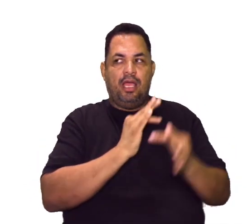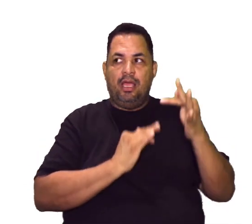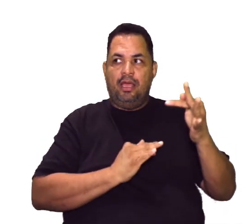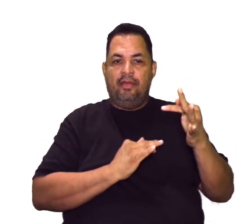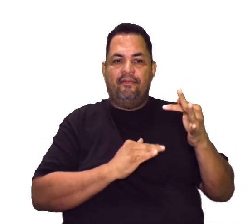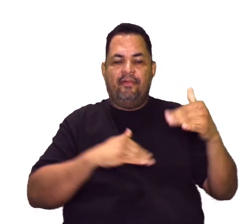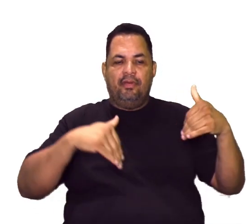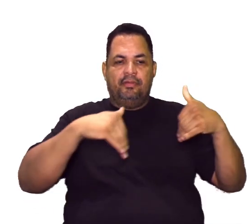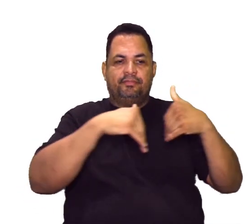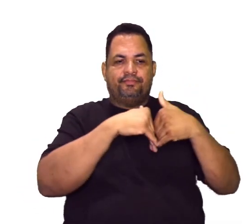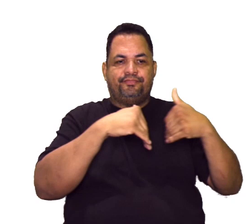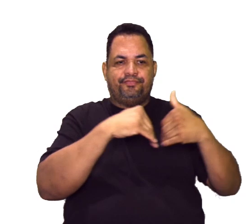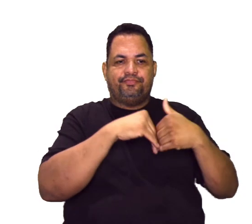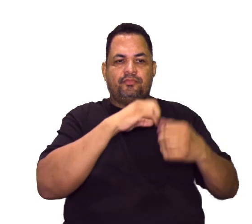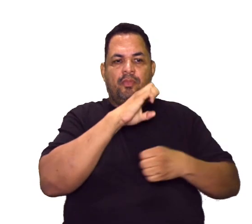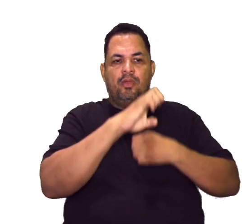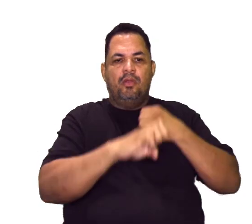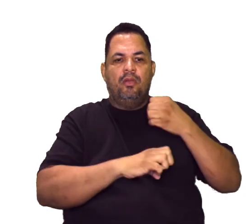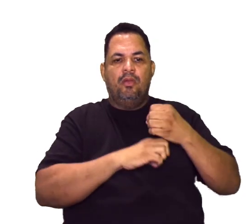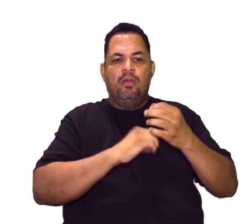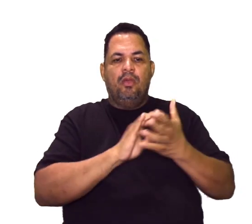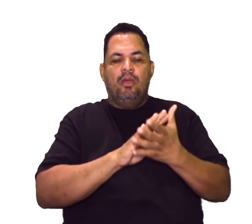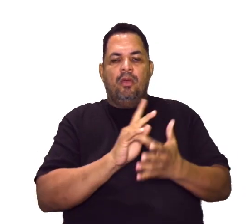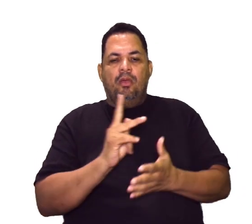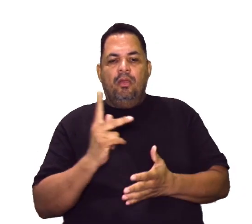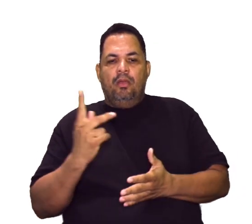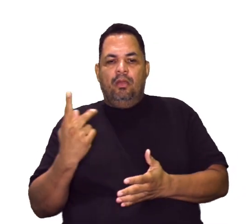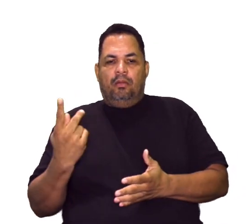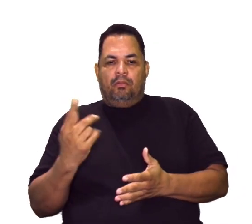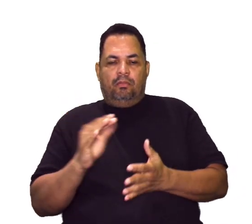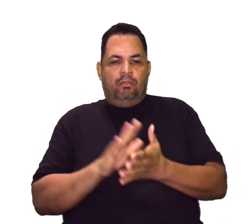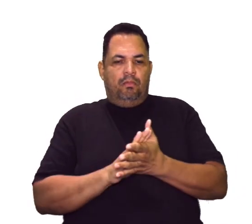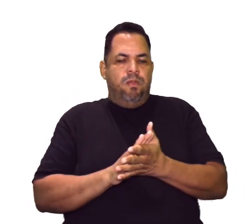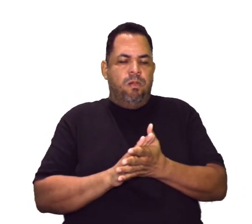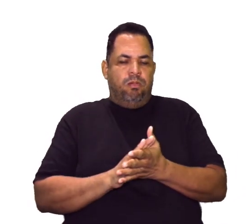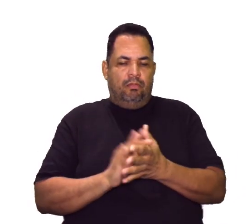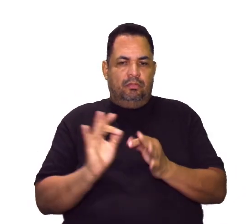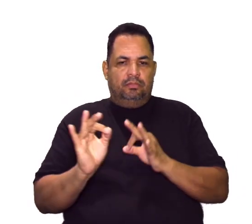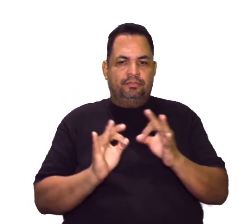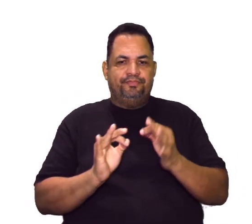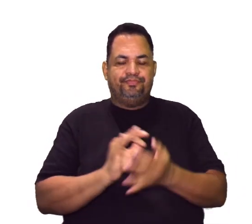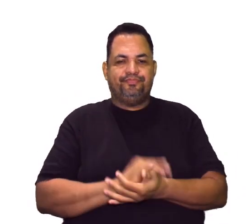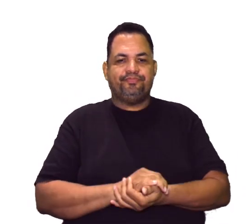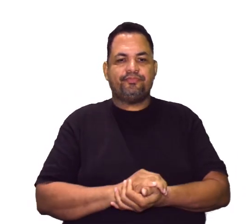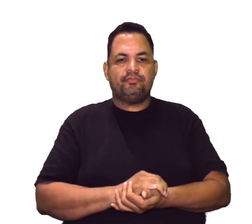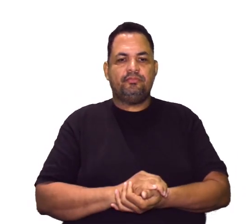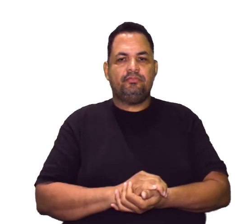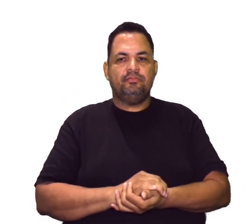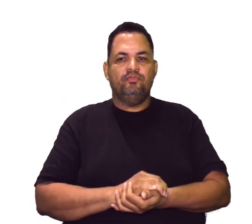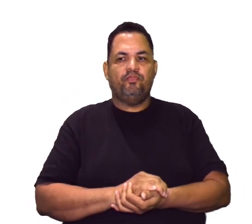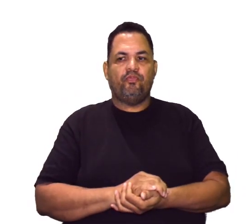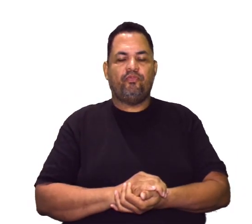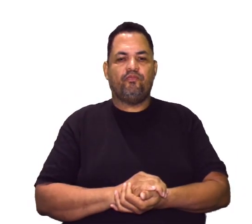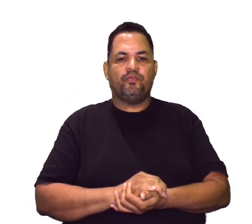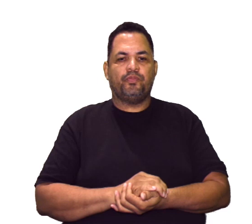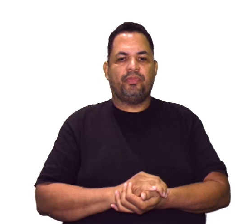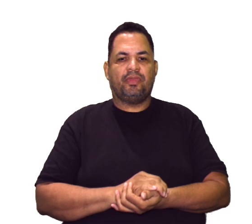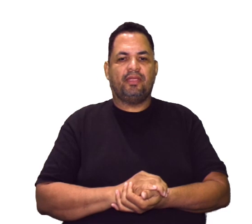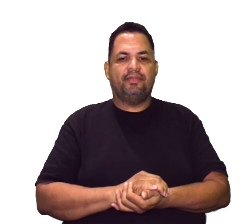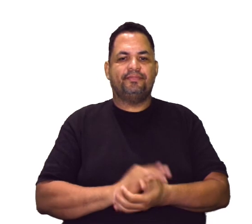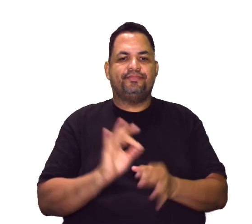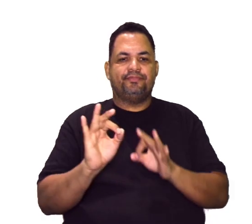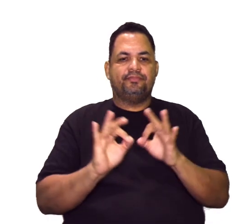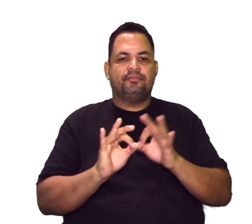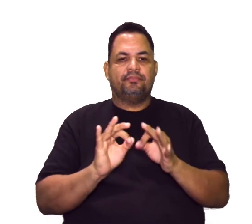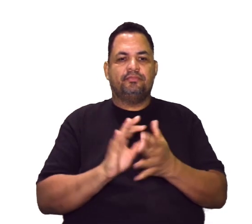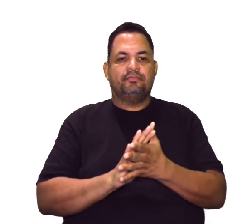atrai o elétron do hidrogênio, o elétron do hidrogênio só tem um próton e um elétron, claro que o hidrogênio